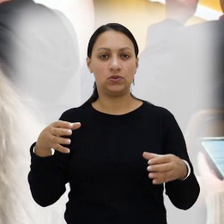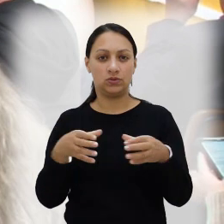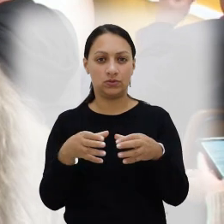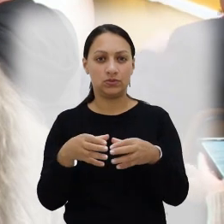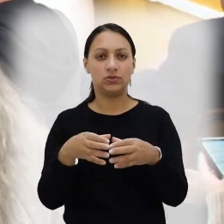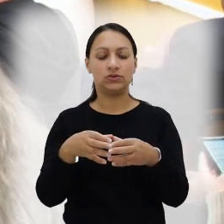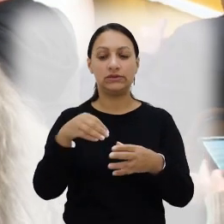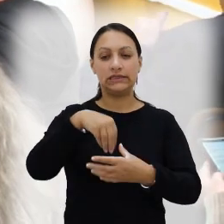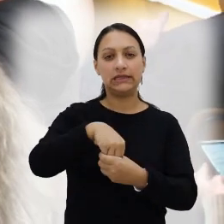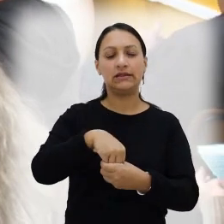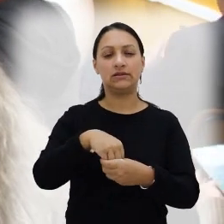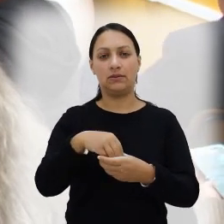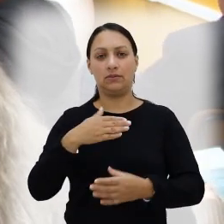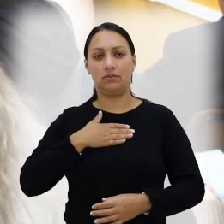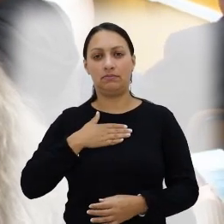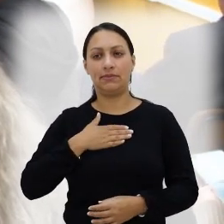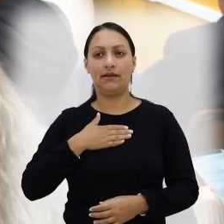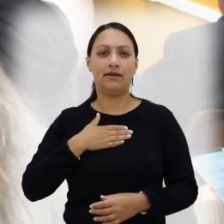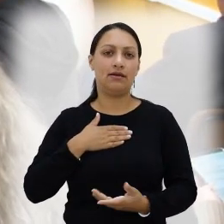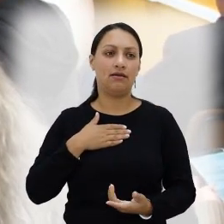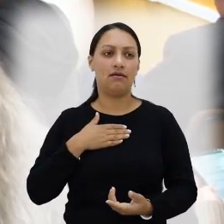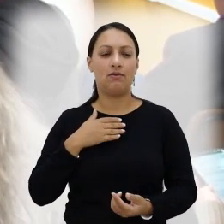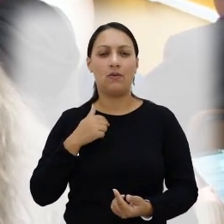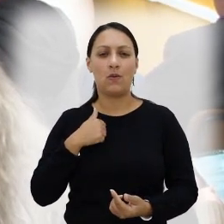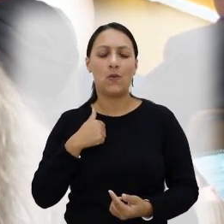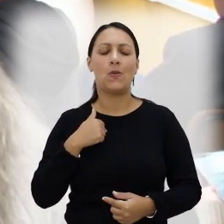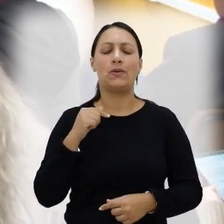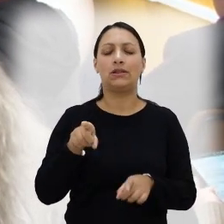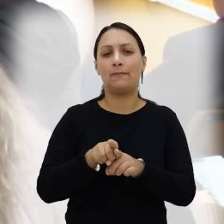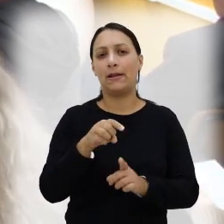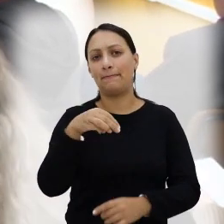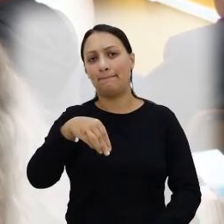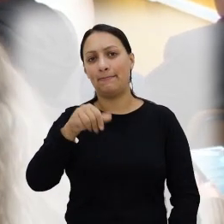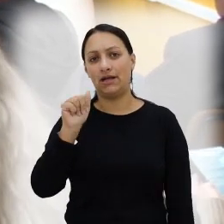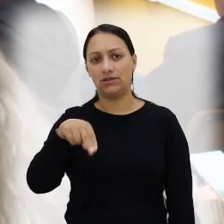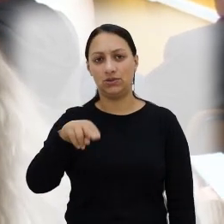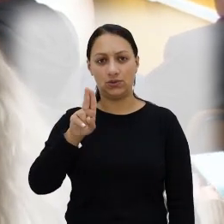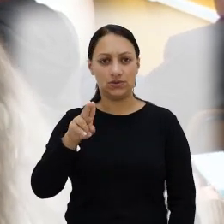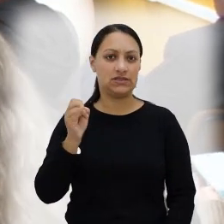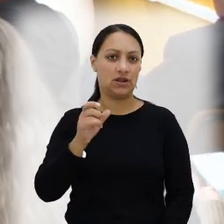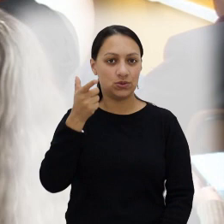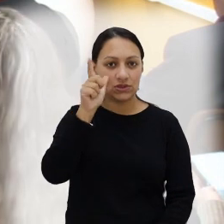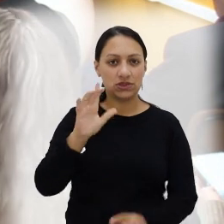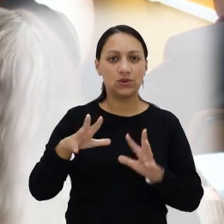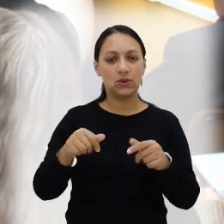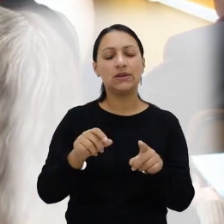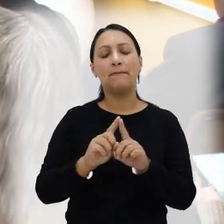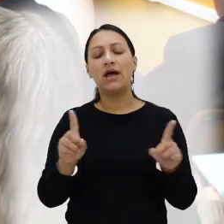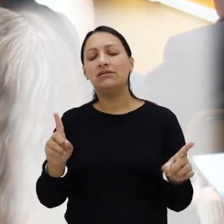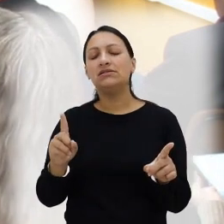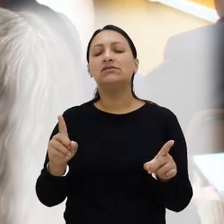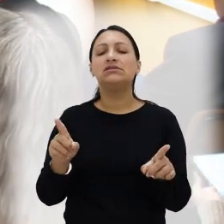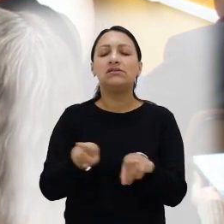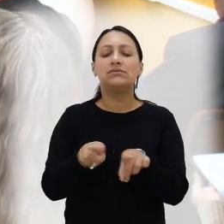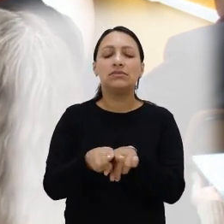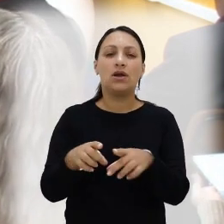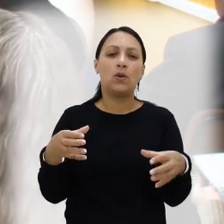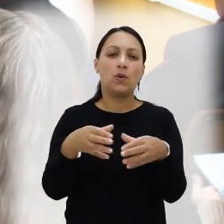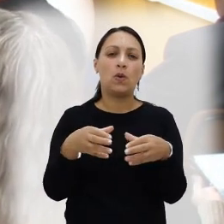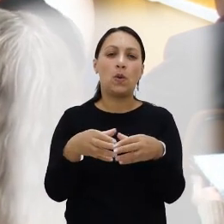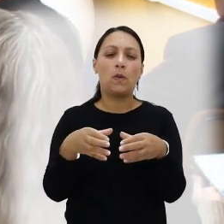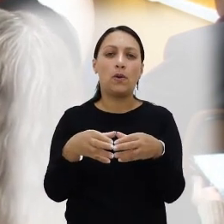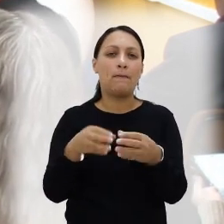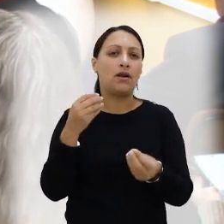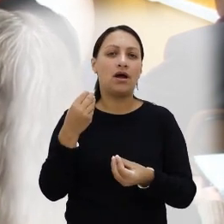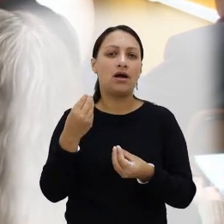interna, comigo, talvez a Manu, se ela tiver perna, né, Manu, para estar em todas. E a equipe nossa de operação, para a gente ouvir vocês sobre